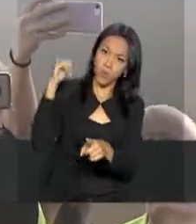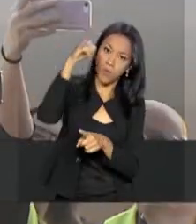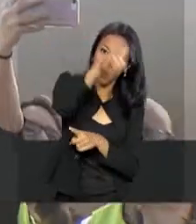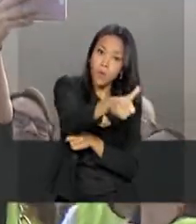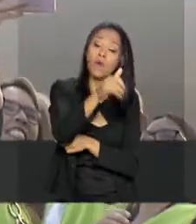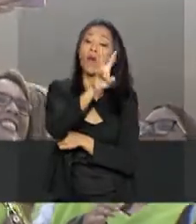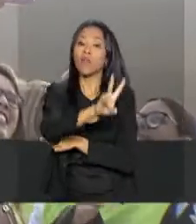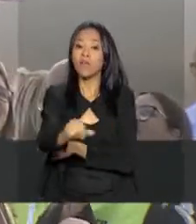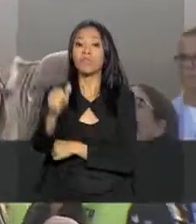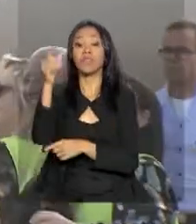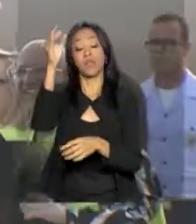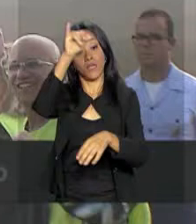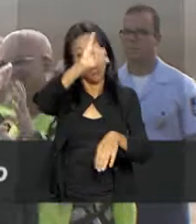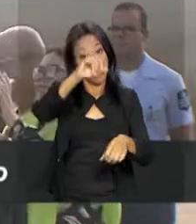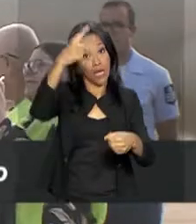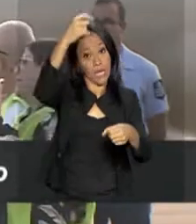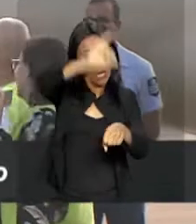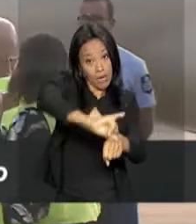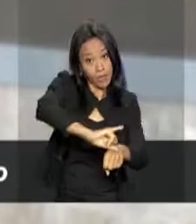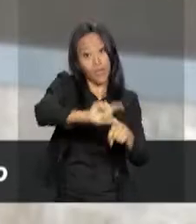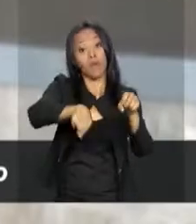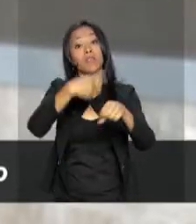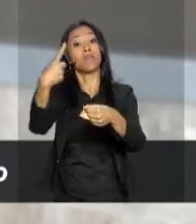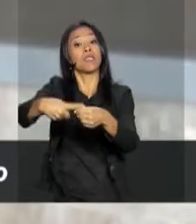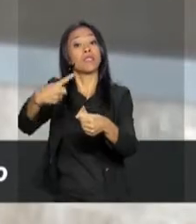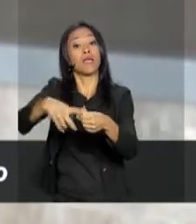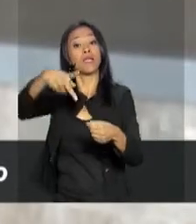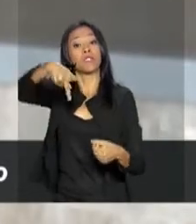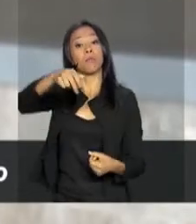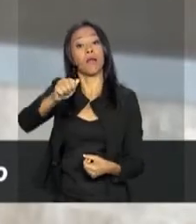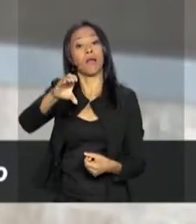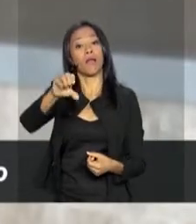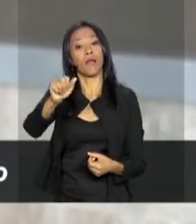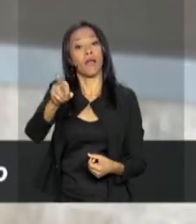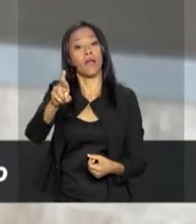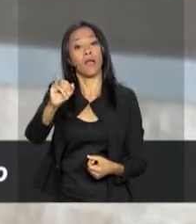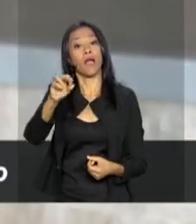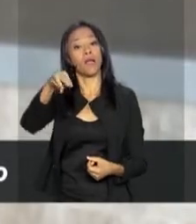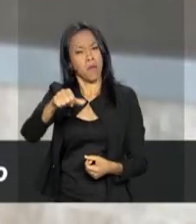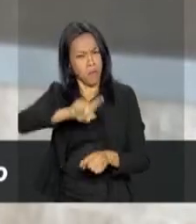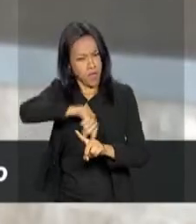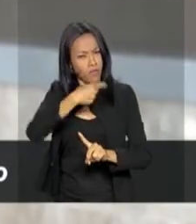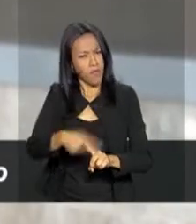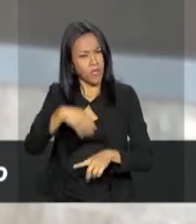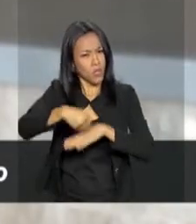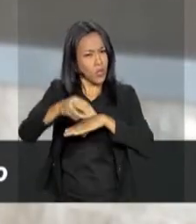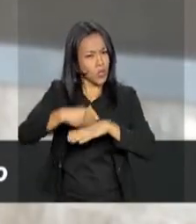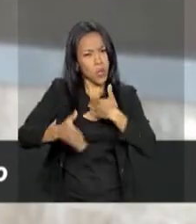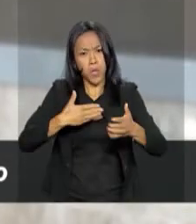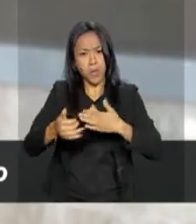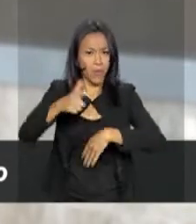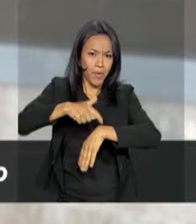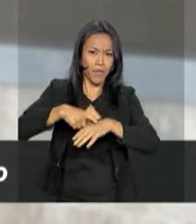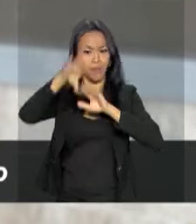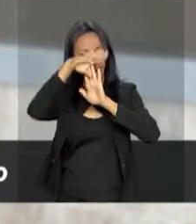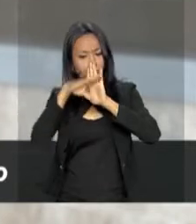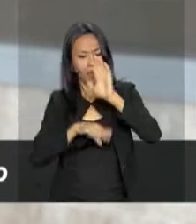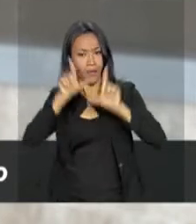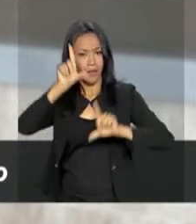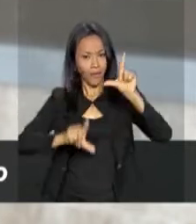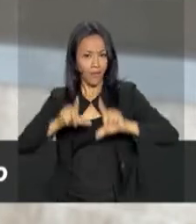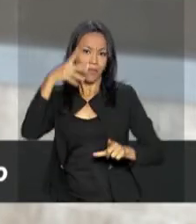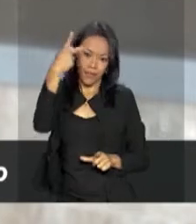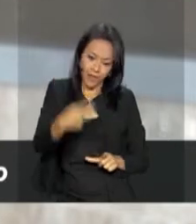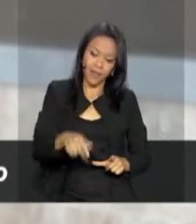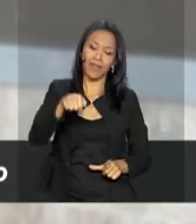serão feitos em boa vista e pacaraíma mais informações a qualquer momento na nossa programação e também no repórter e